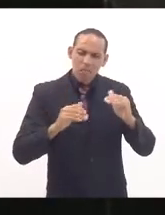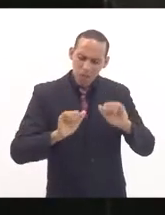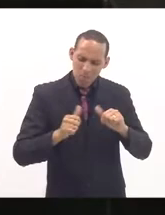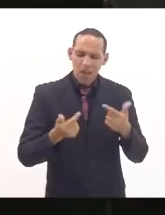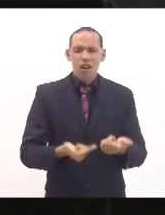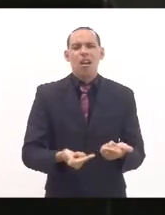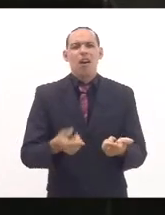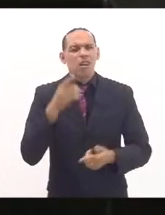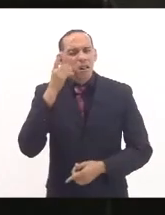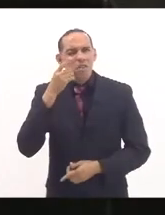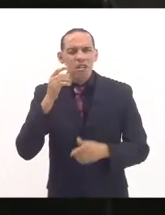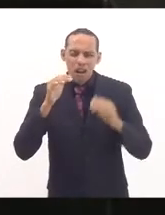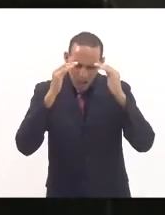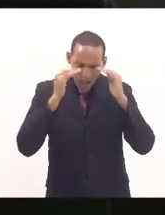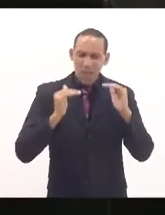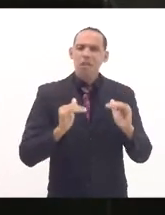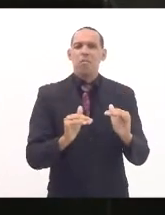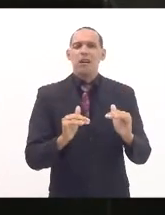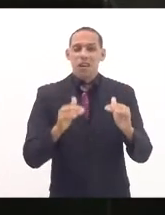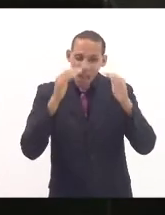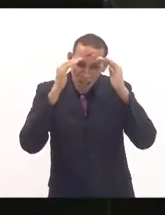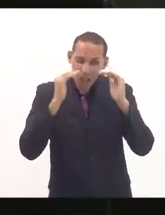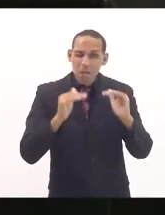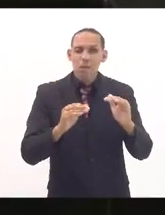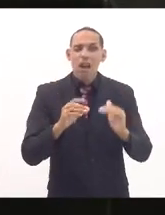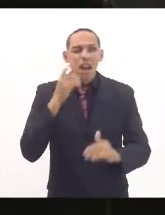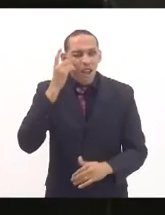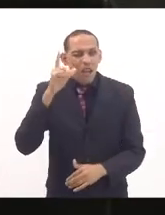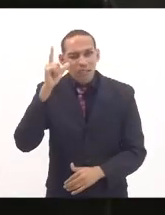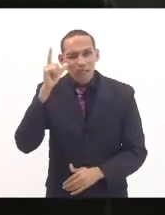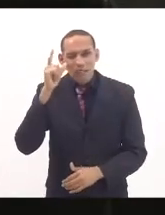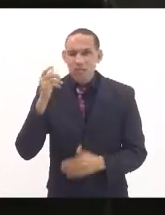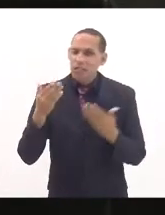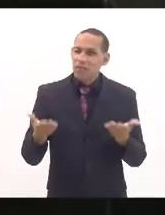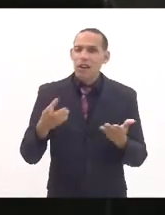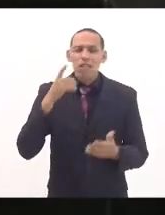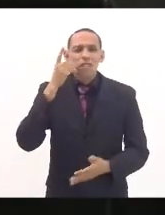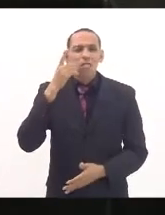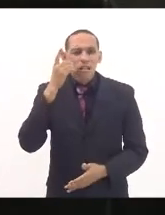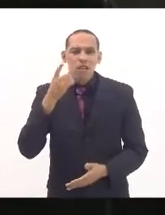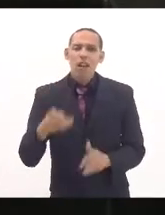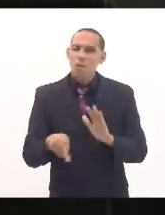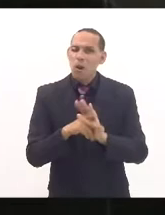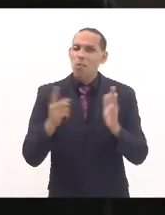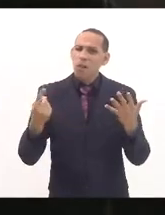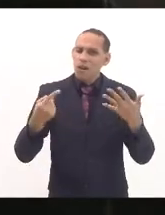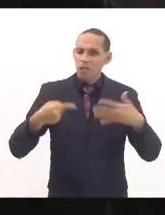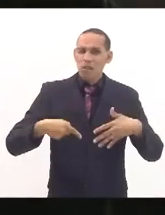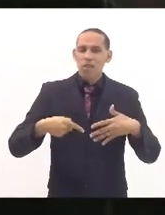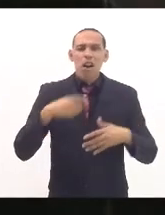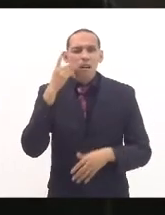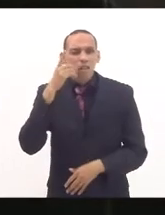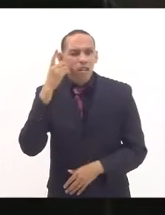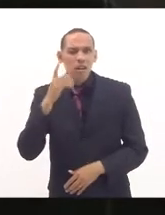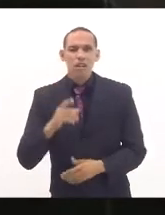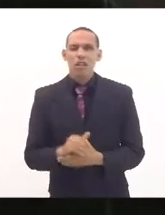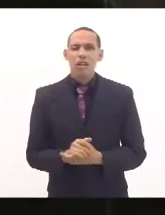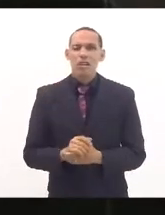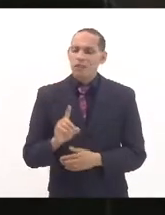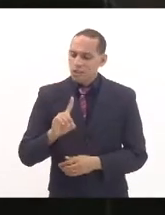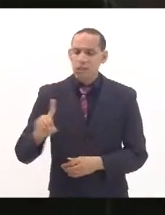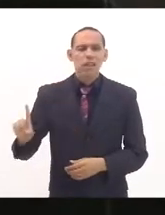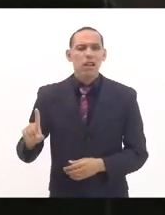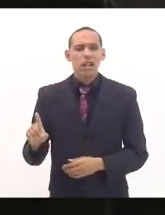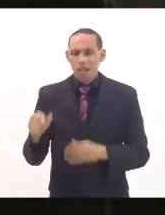dessa casa, vamos respeitar a deputada Lucinha, os deputados do PSOL, os deputados de